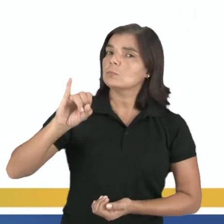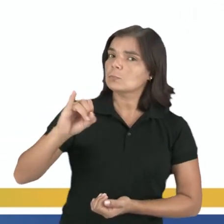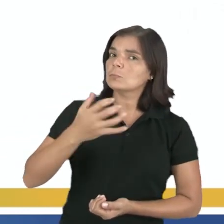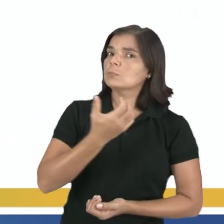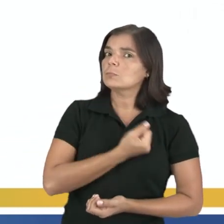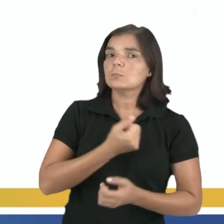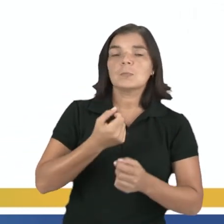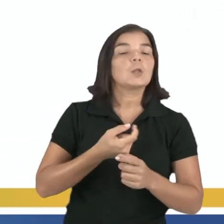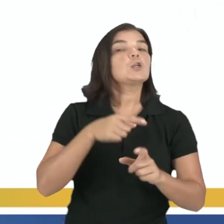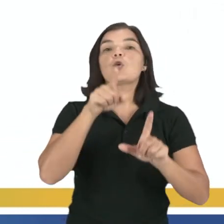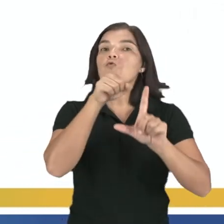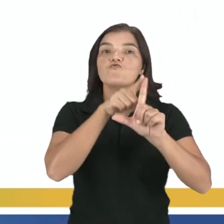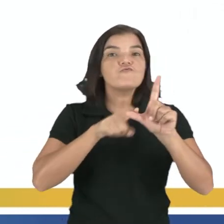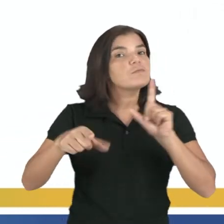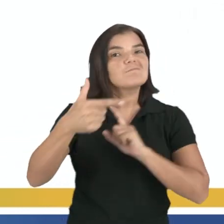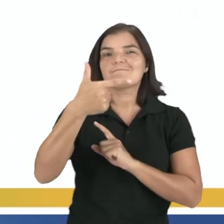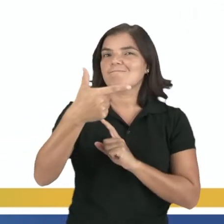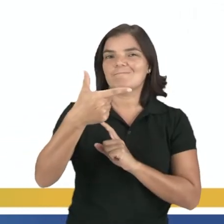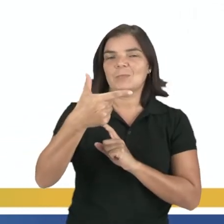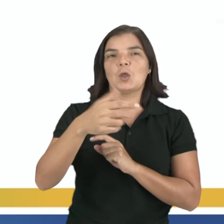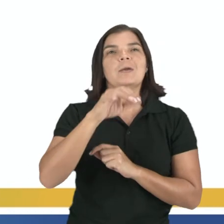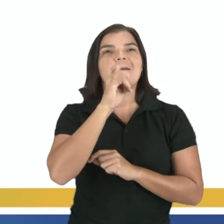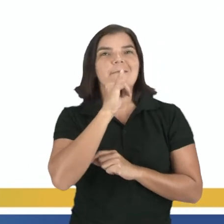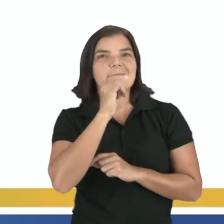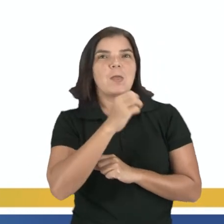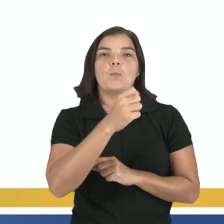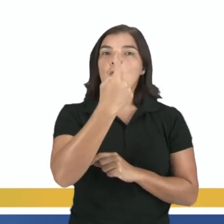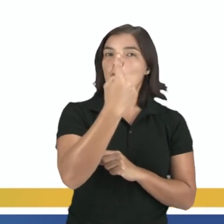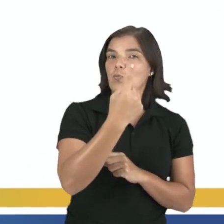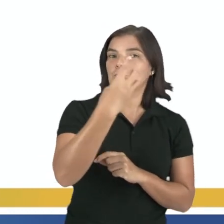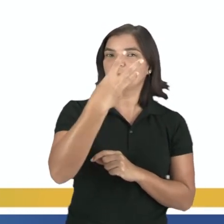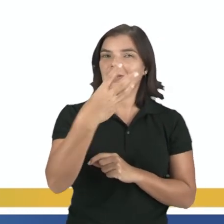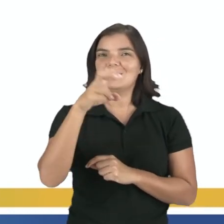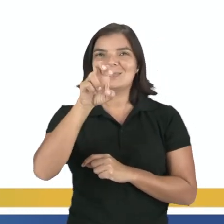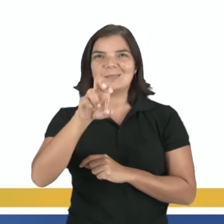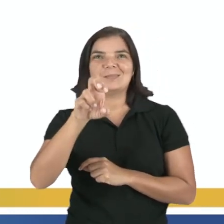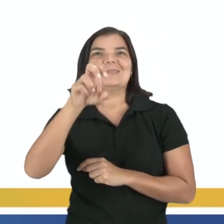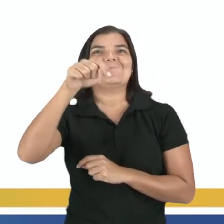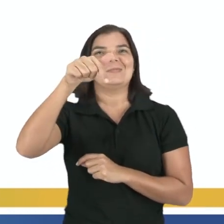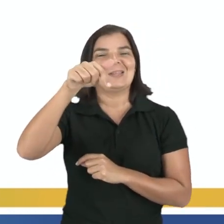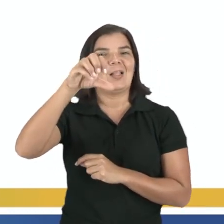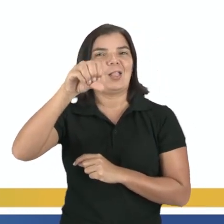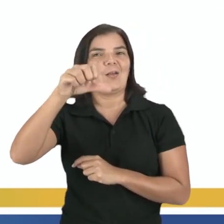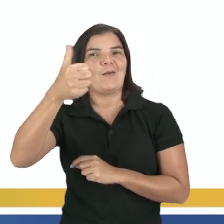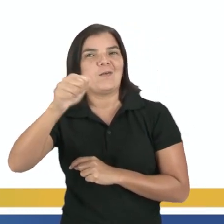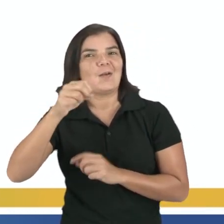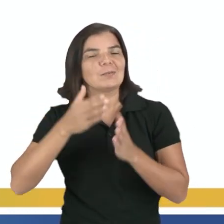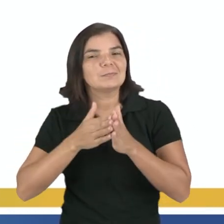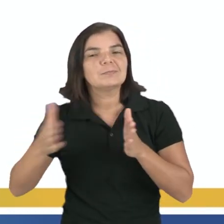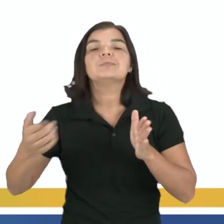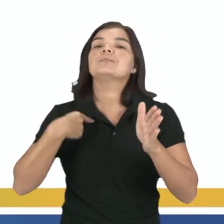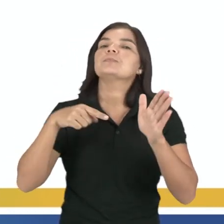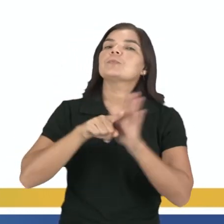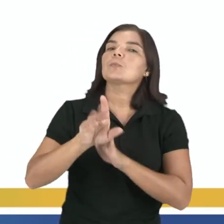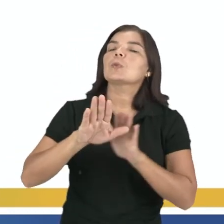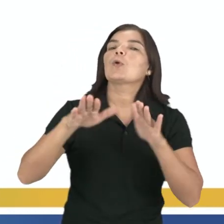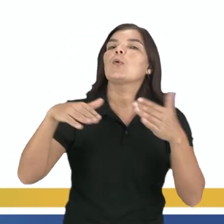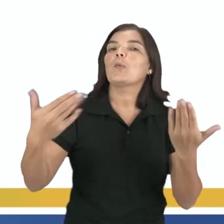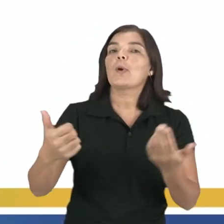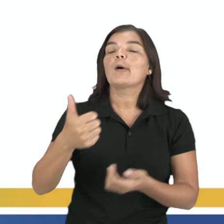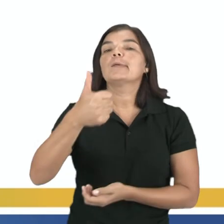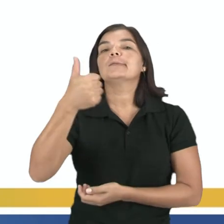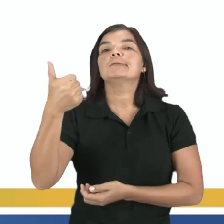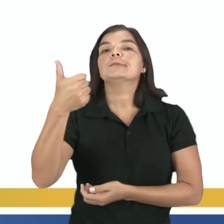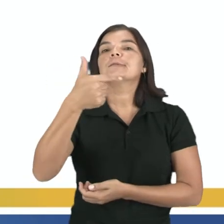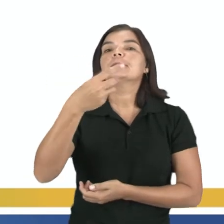são divisíveis por 2. Olha aí, ó. 1, 3, 5, 7, 9, 11, 13, 15, assim por diante. Pergunto para você, qual é o 32º